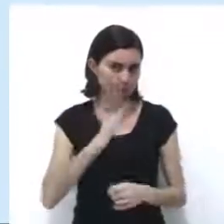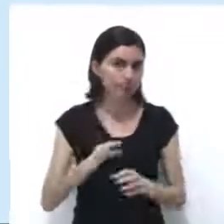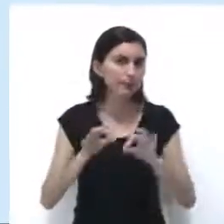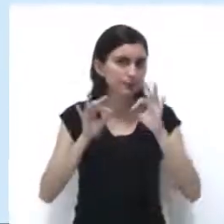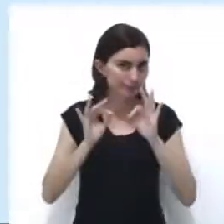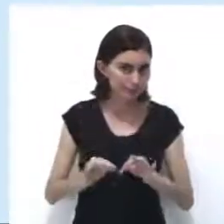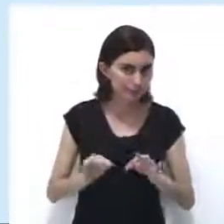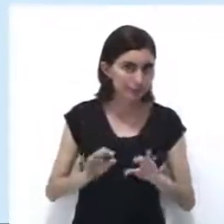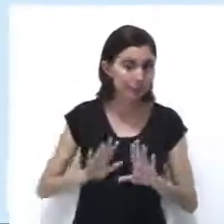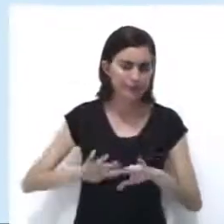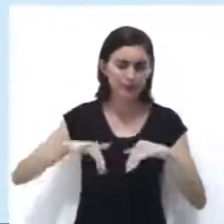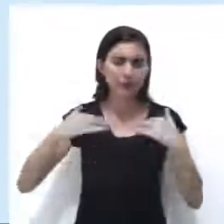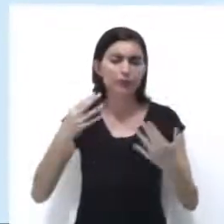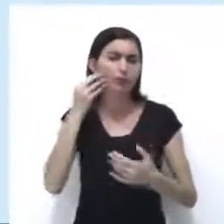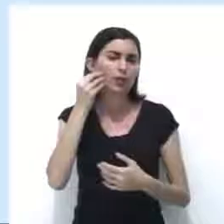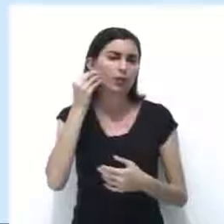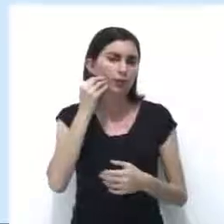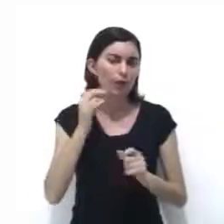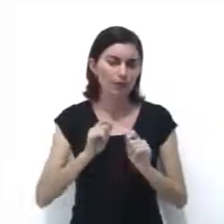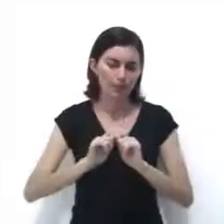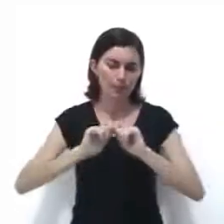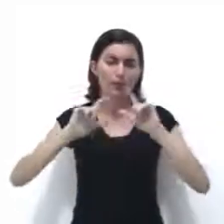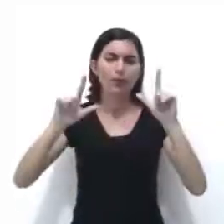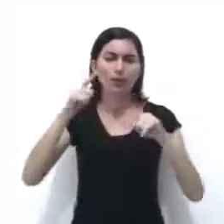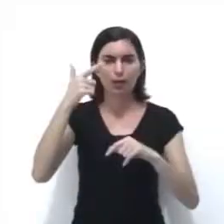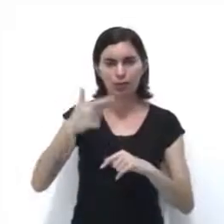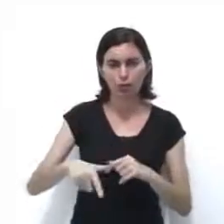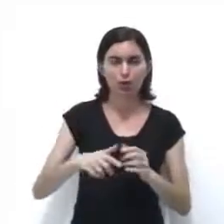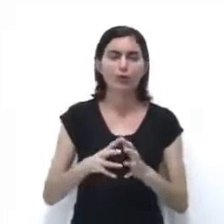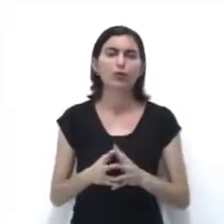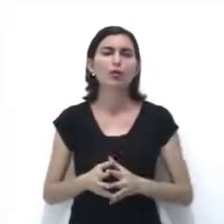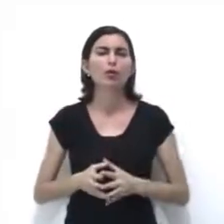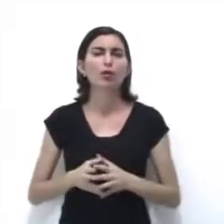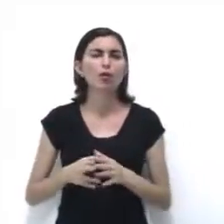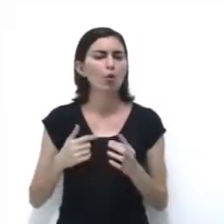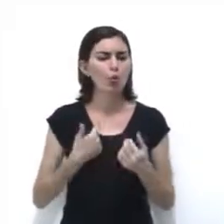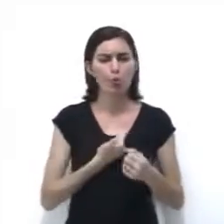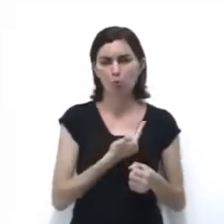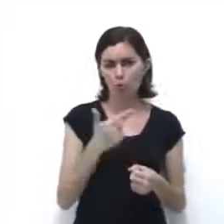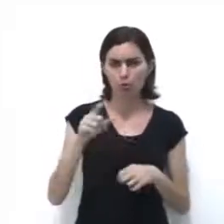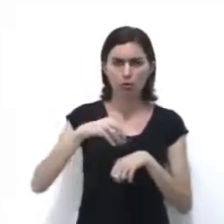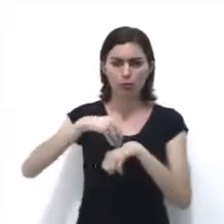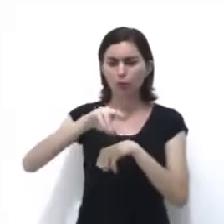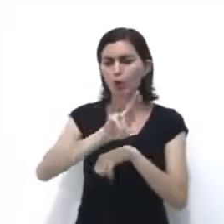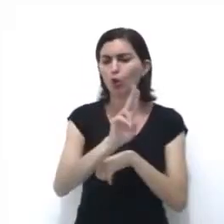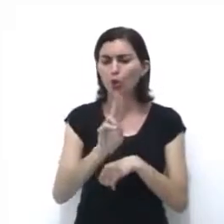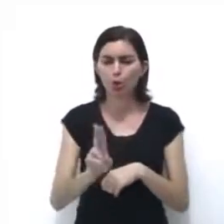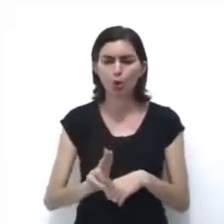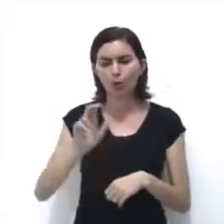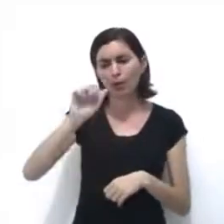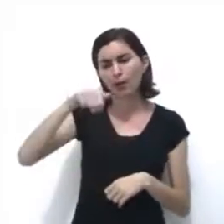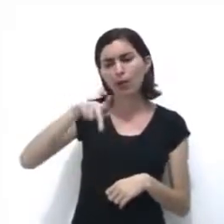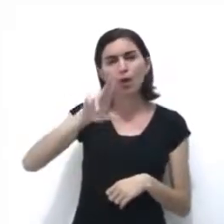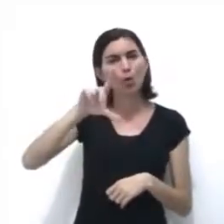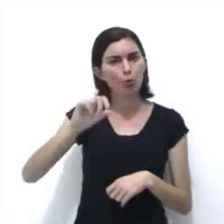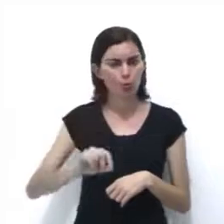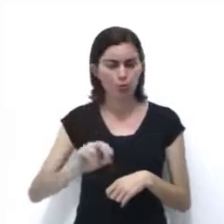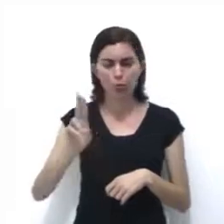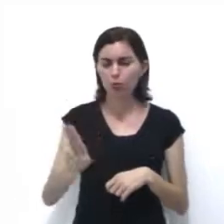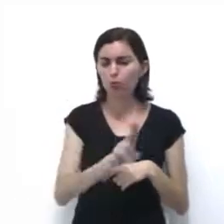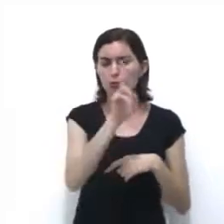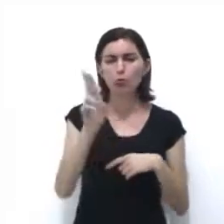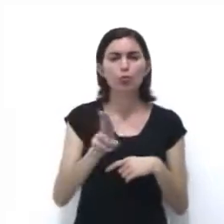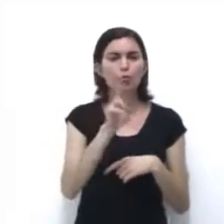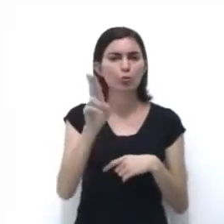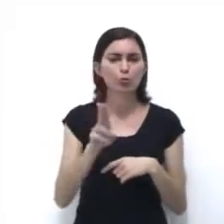entender, tá bom? Então, olha aí na sua telinha novamente. Outra forma de nomear um ângulo é